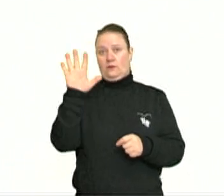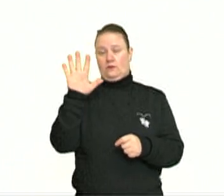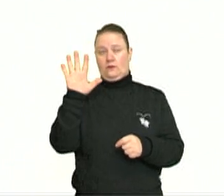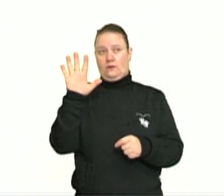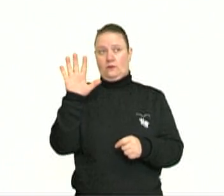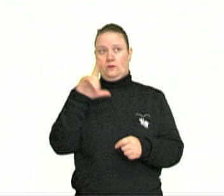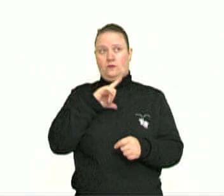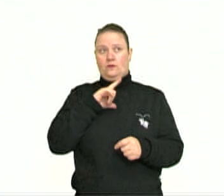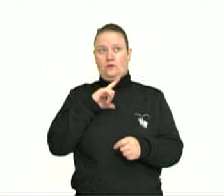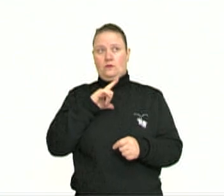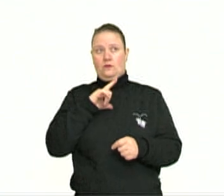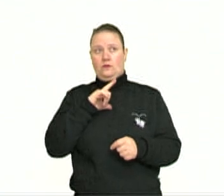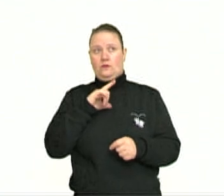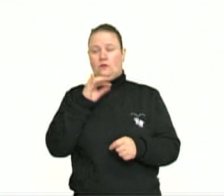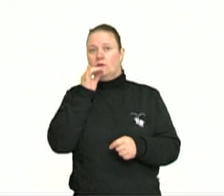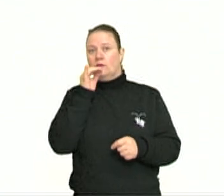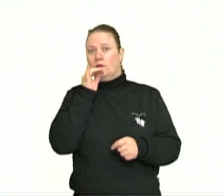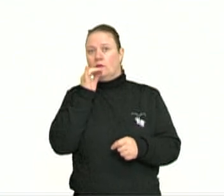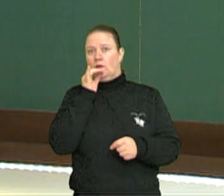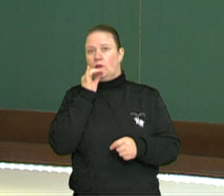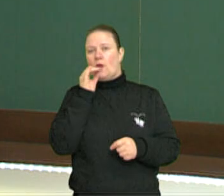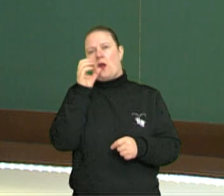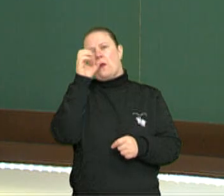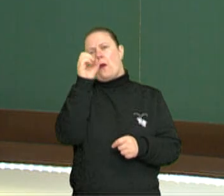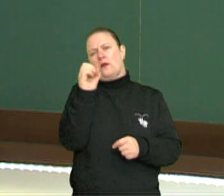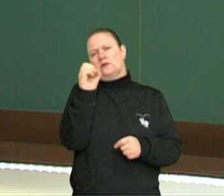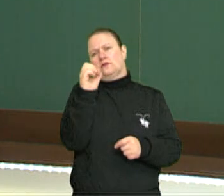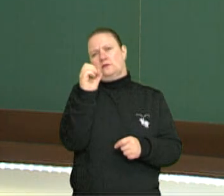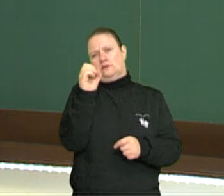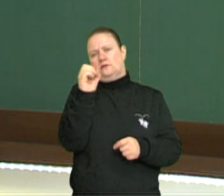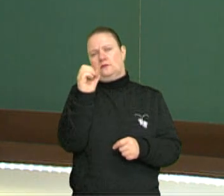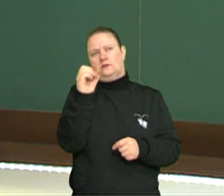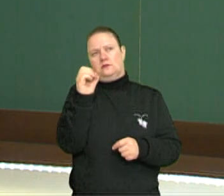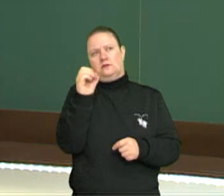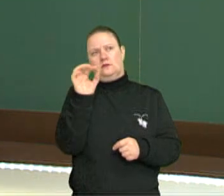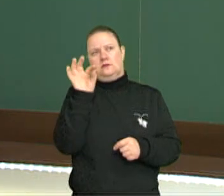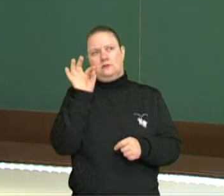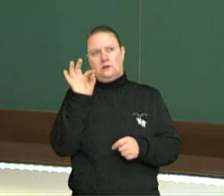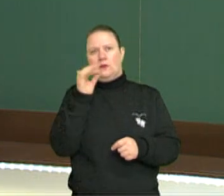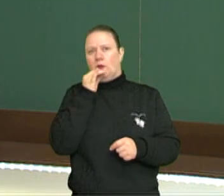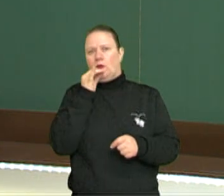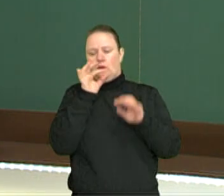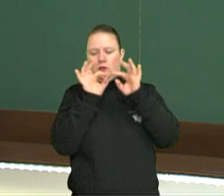o giro, né, por exemplo, de uma bolinha que está sendo segurado por uma